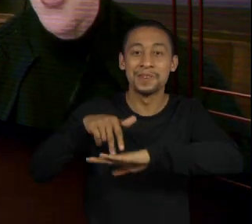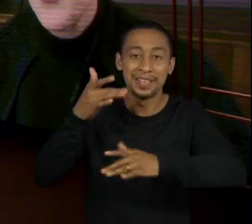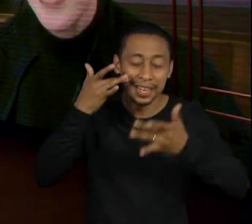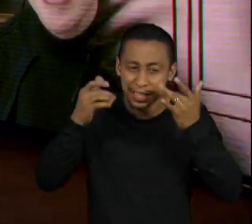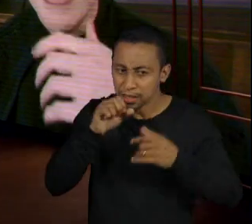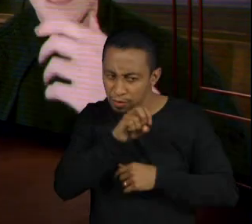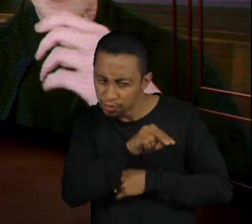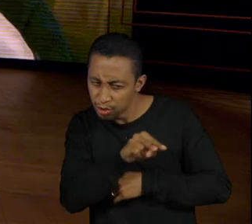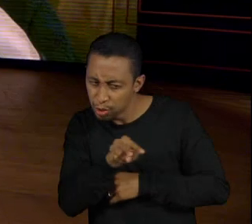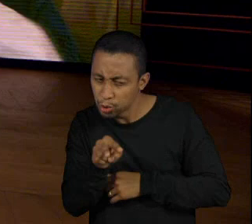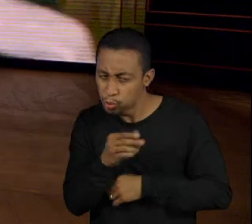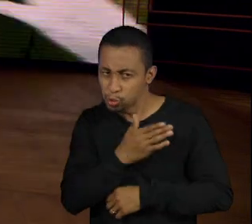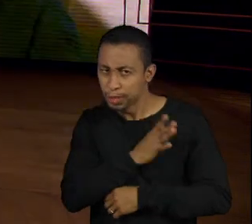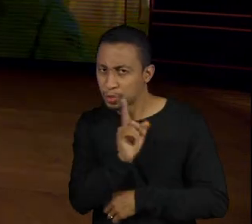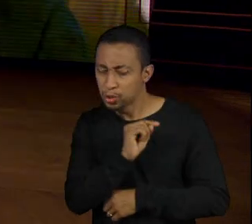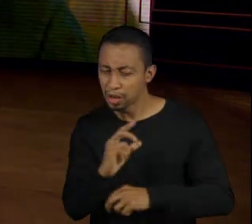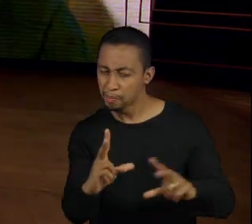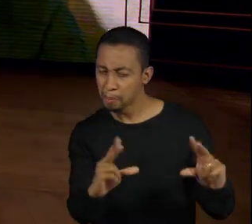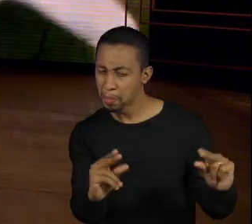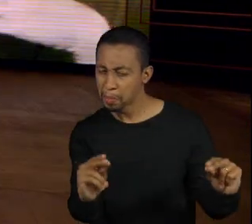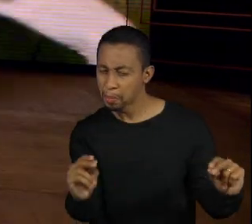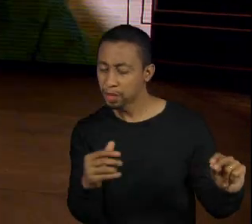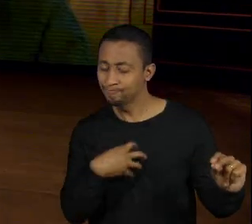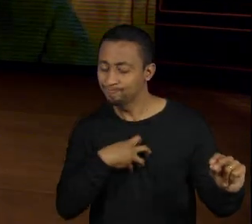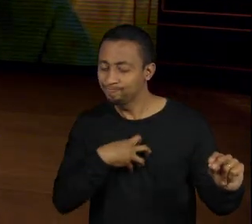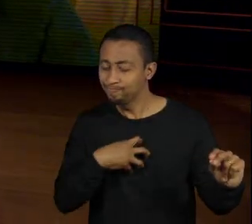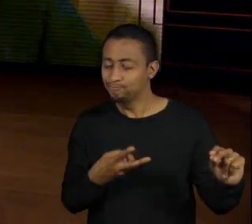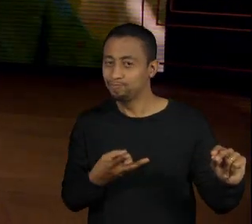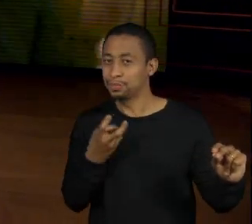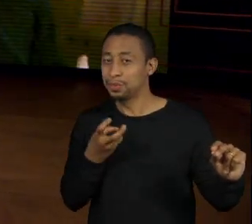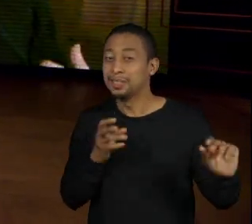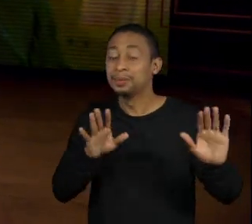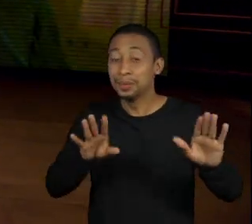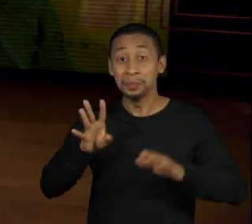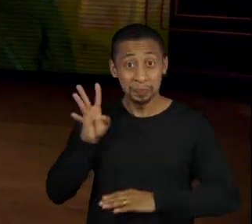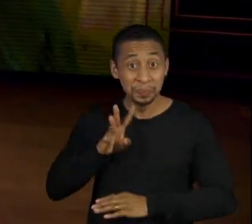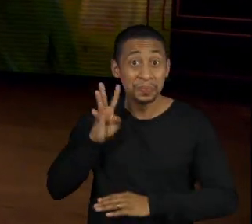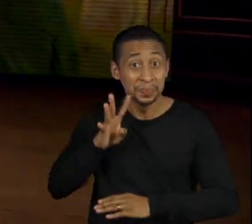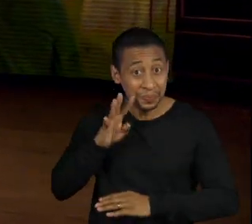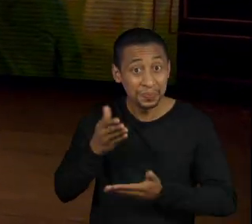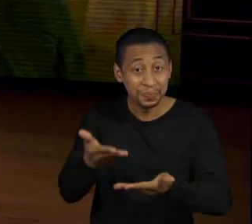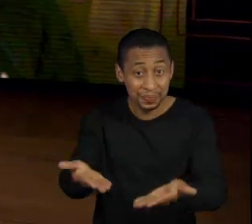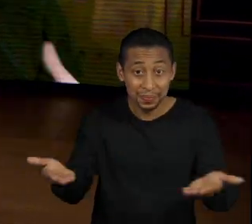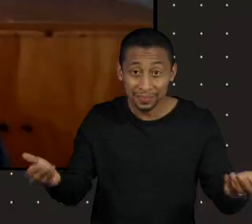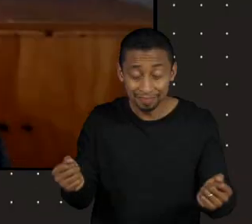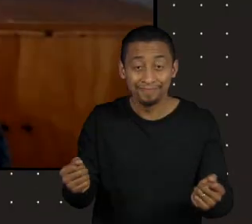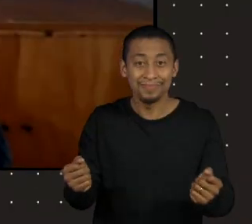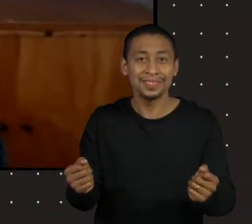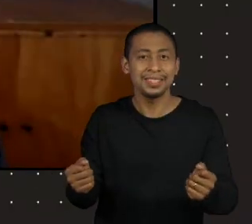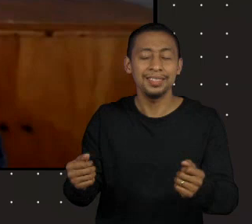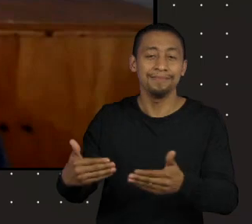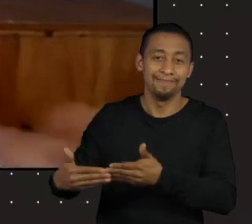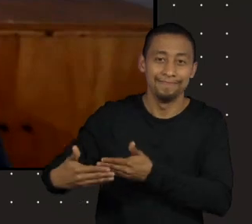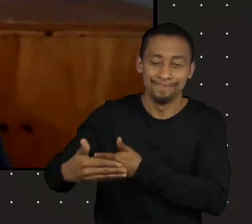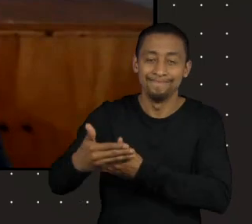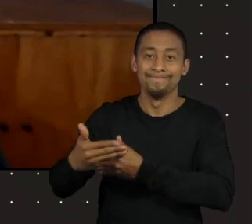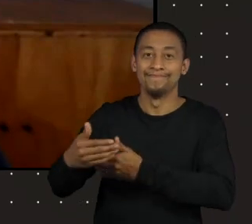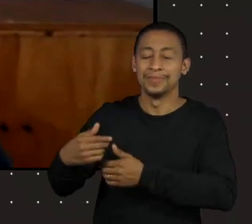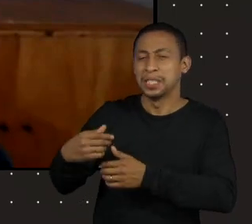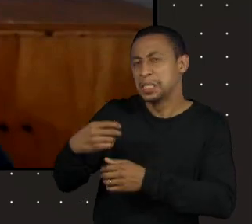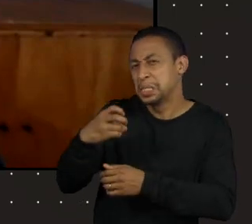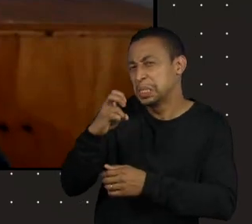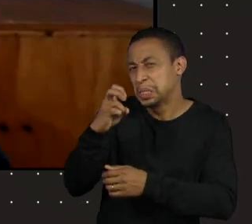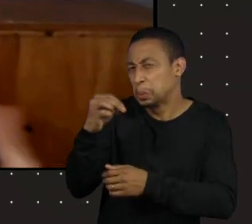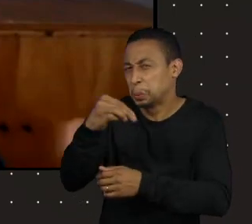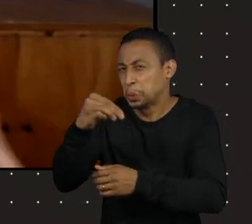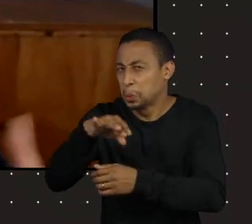gostando, elas estavam conversando, mas era sempre muito divertido, assim, para mim, depois que passava os primeiros 5